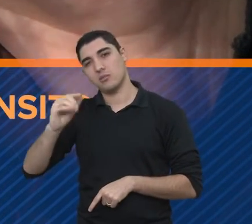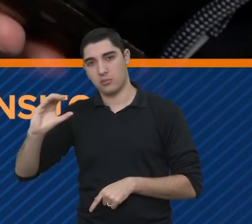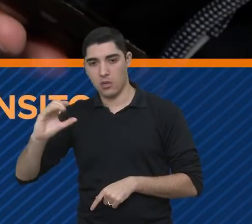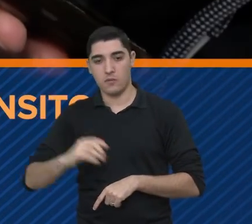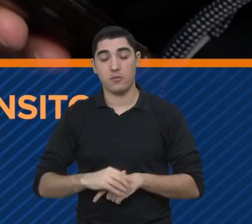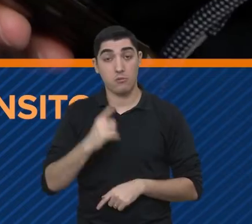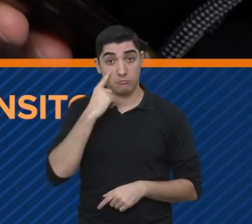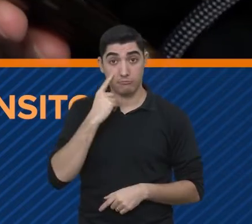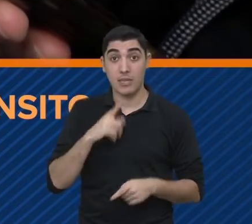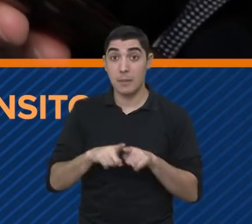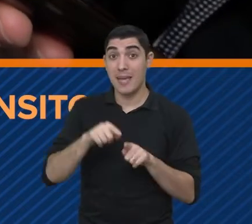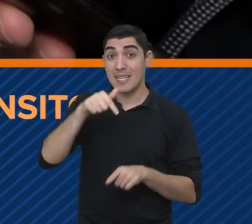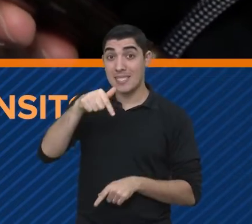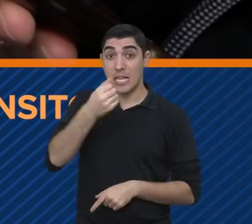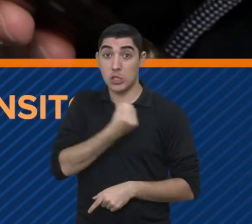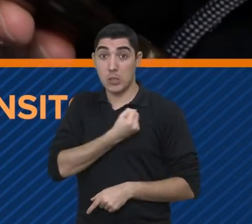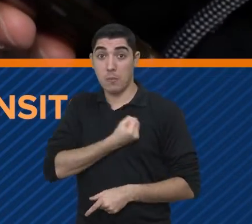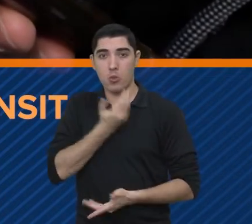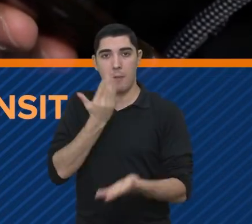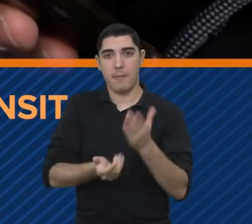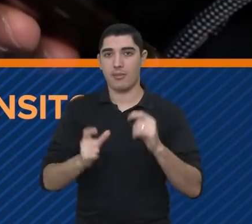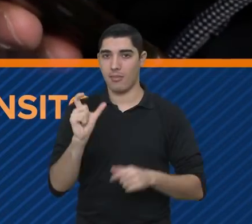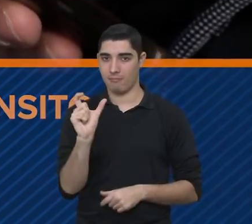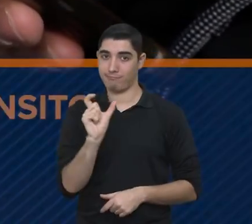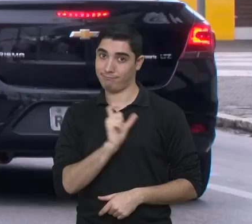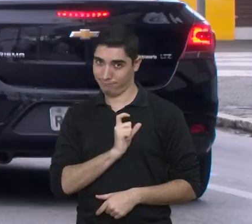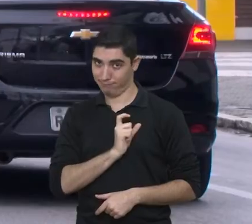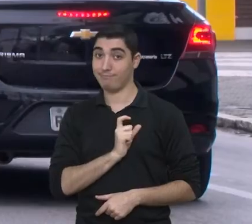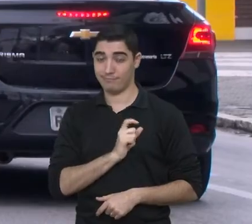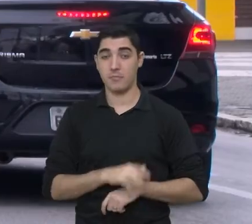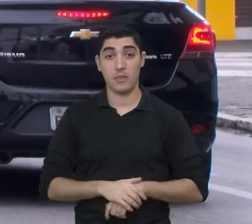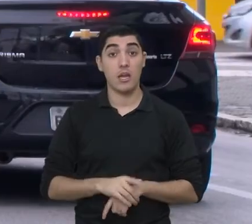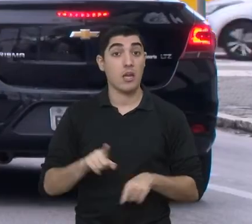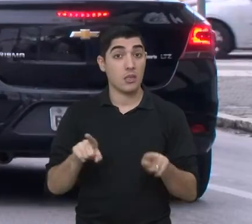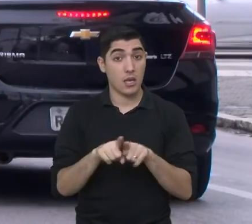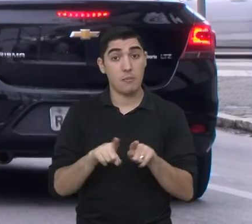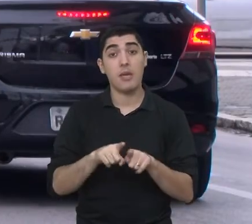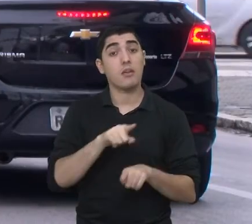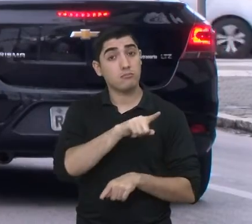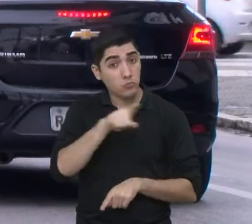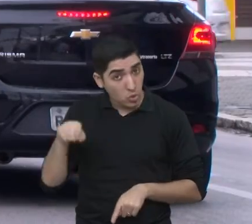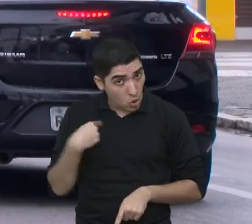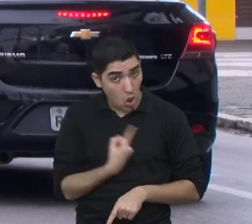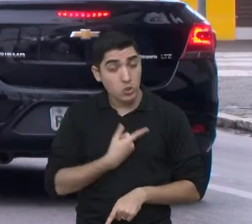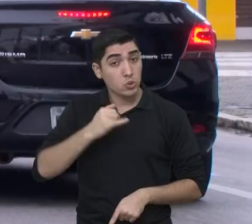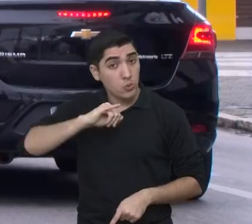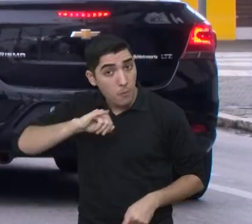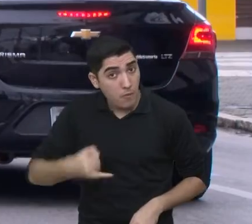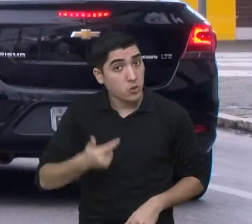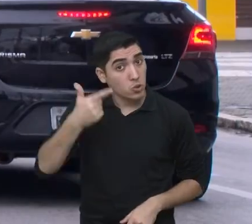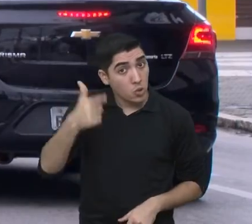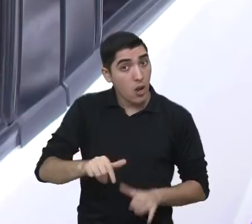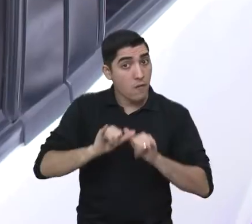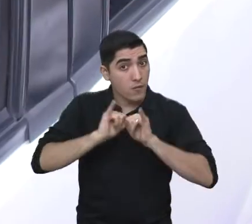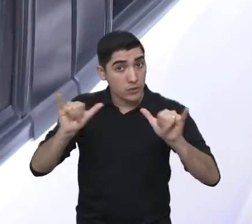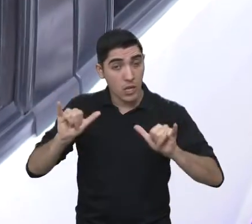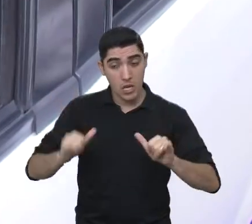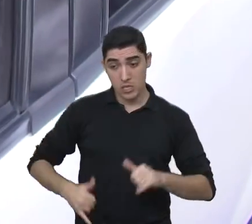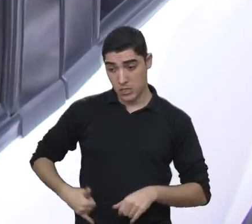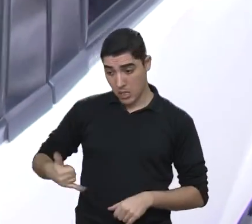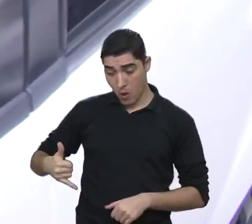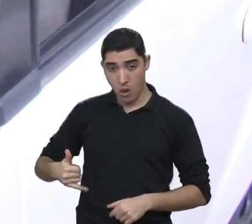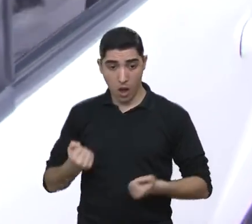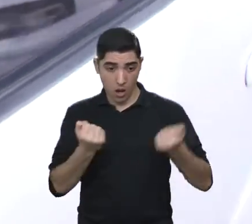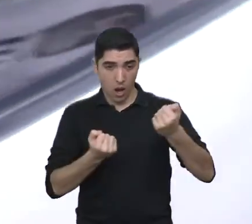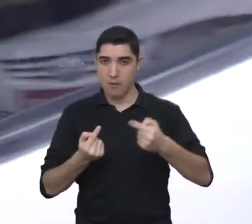243,47, mais 7 pontos na carteira de habilitação. E não custa, mais uma vez, a gente reforçar: